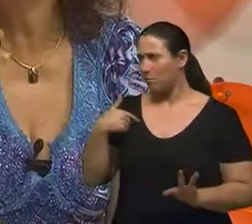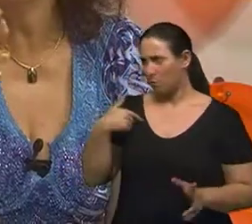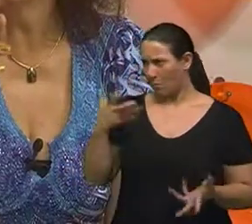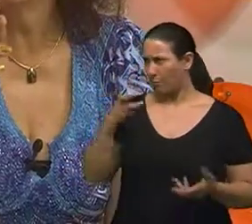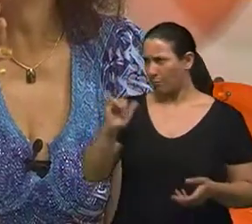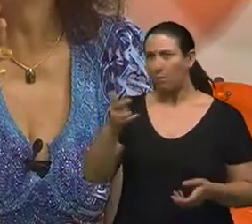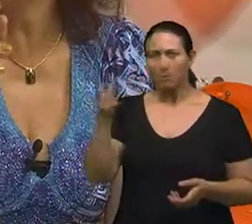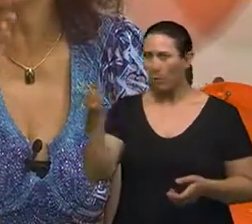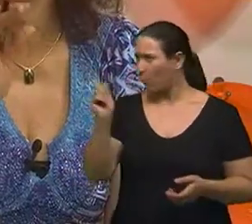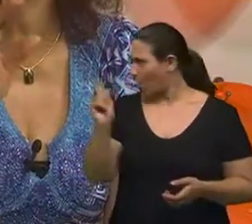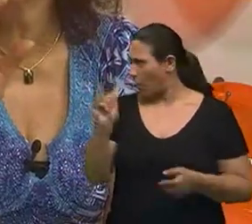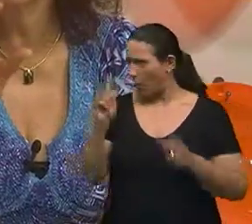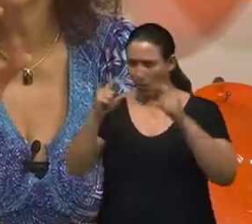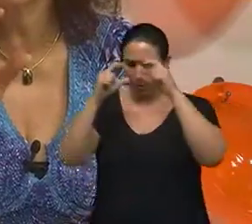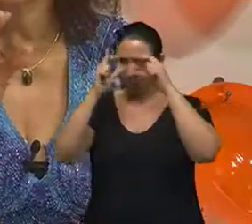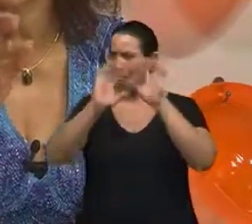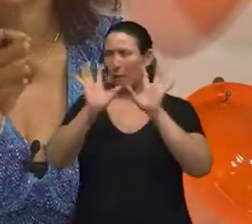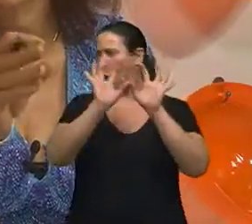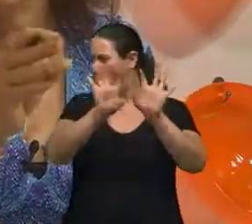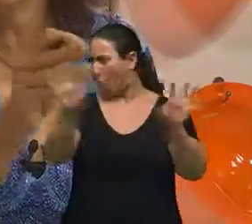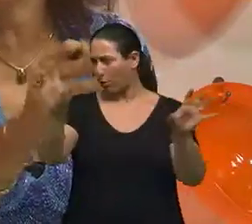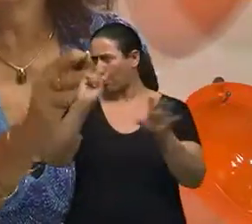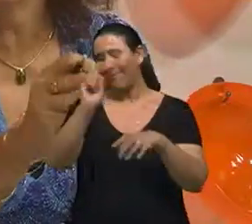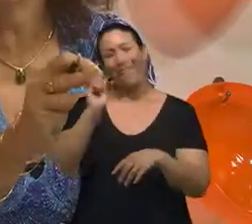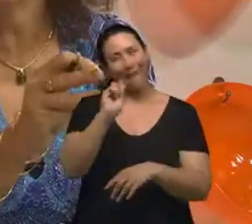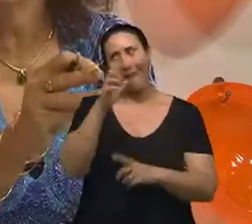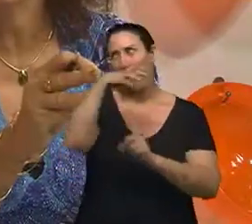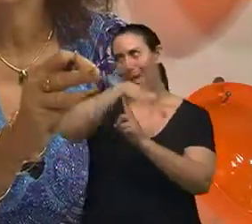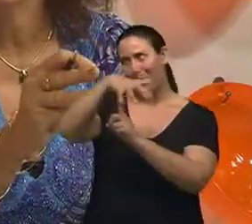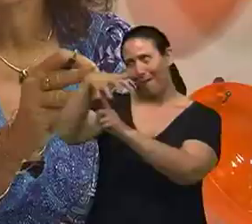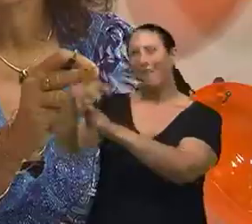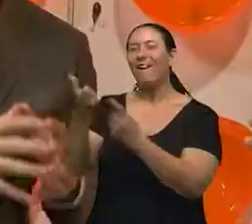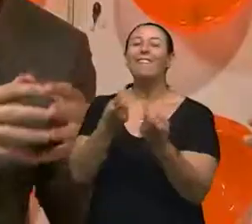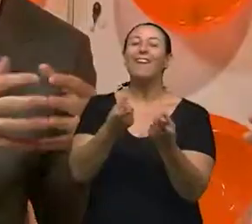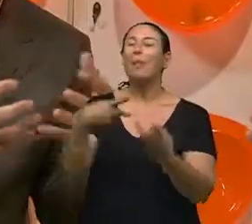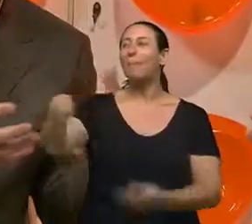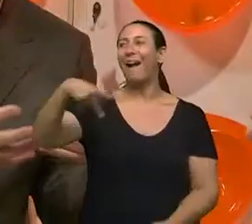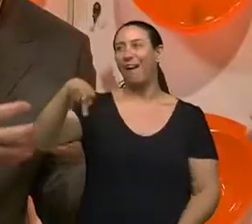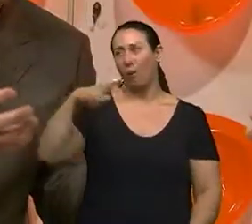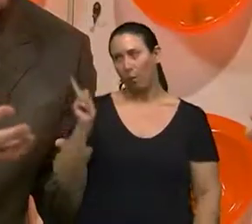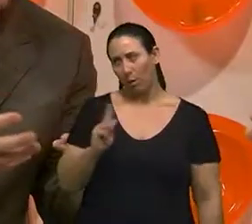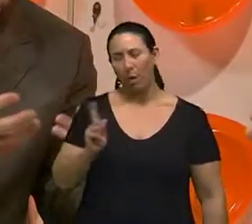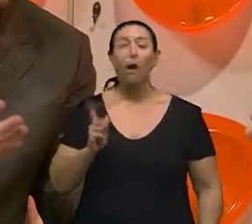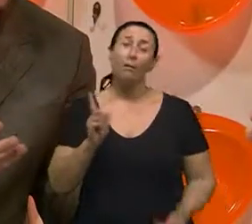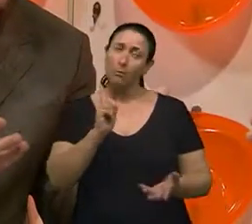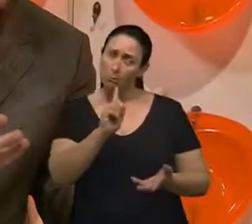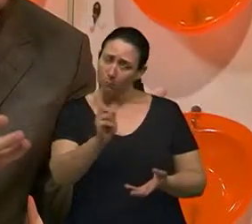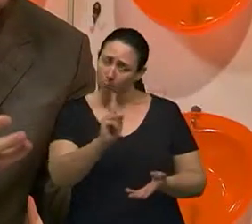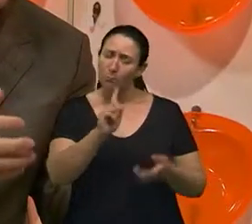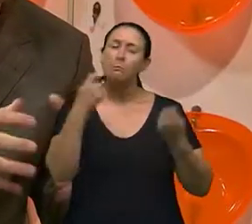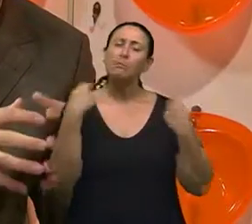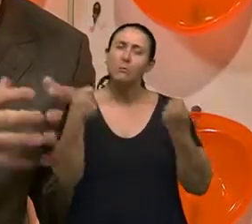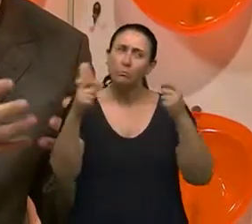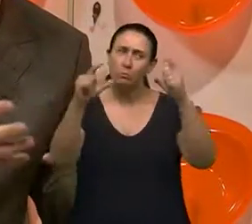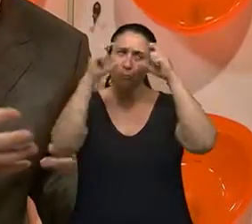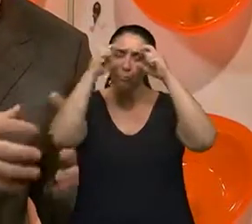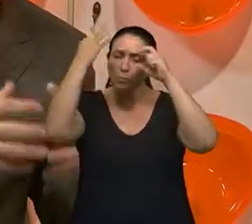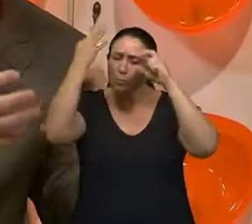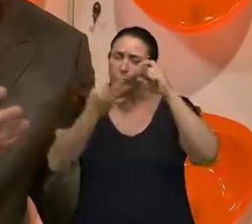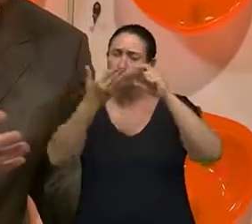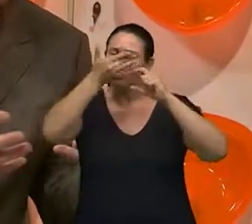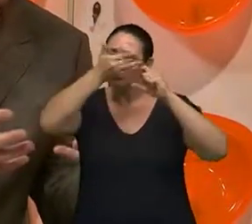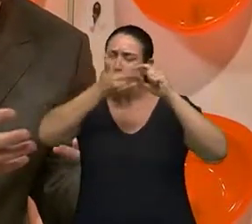seguinte, não é óculos, nada contra os camelôs, mas não é o óculos do camelô. São óculos que têm o filtro solar adequado, que têm a